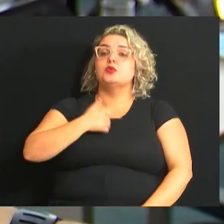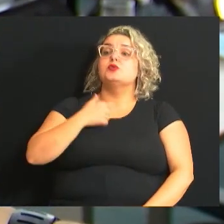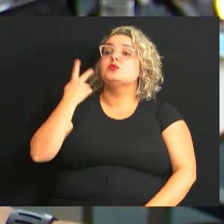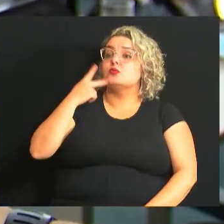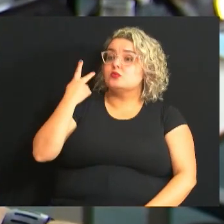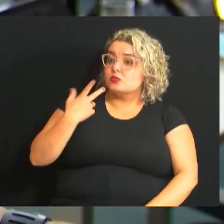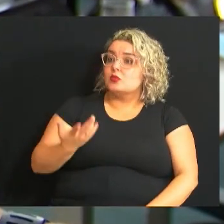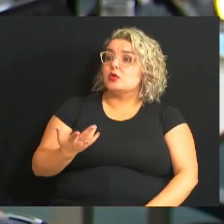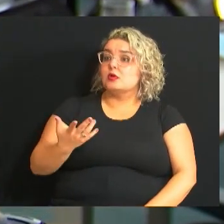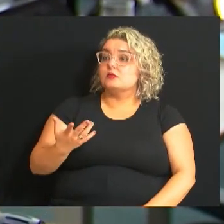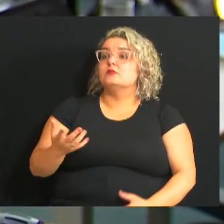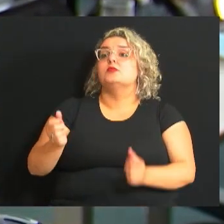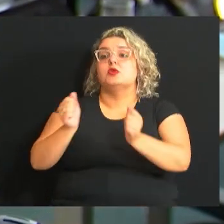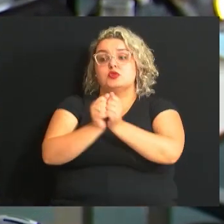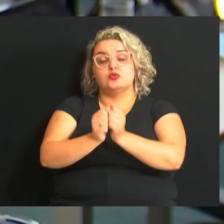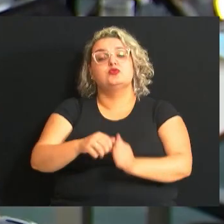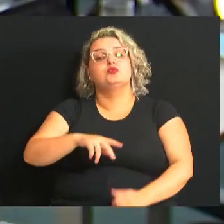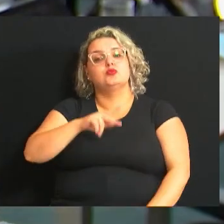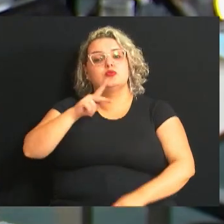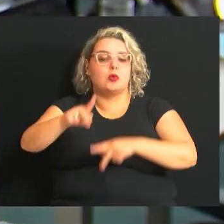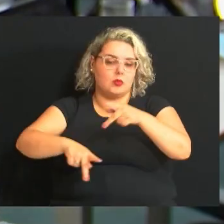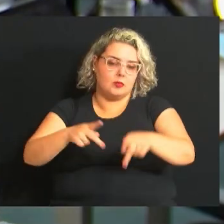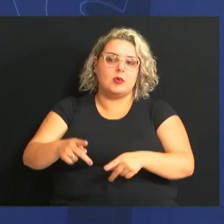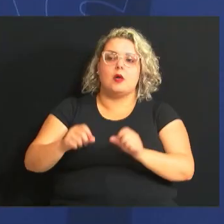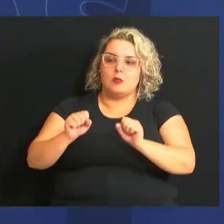população e, portanto, pode captar melhor essas demandas.